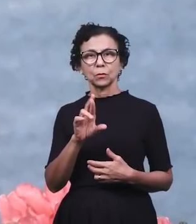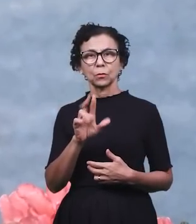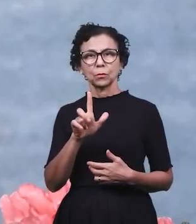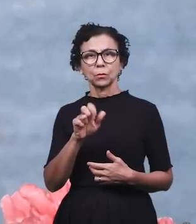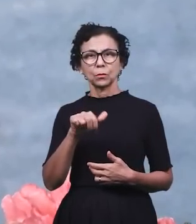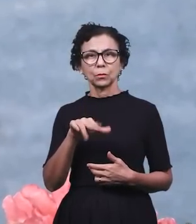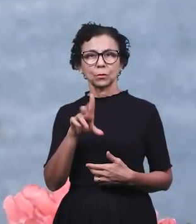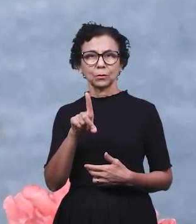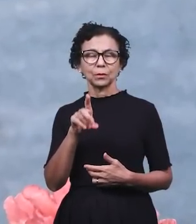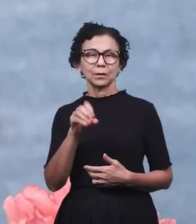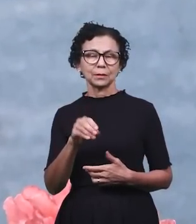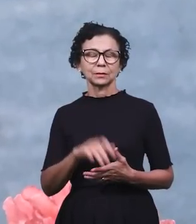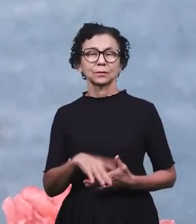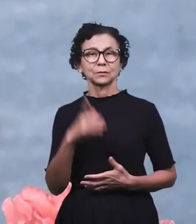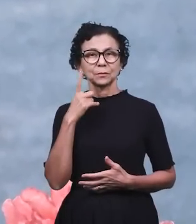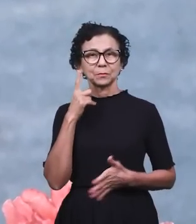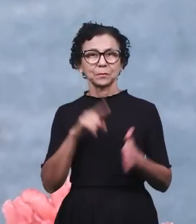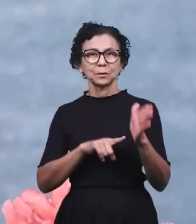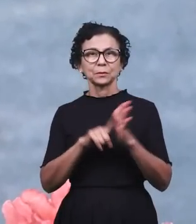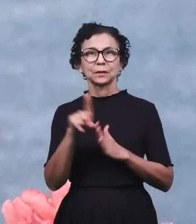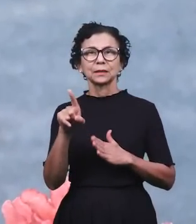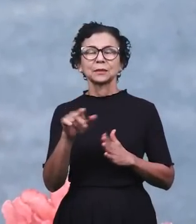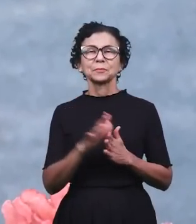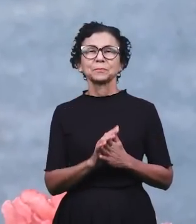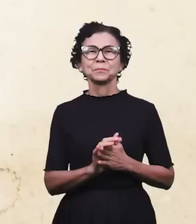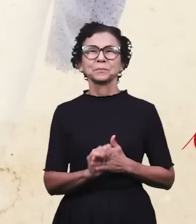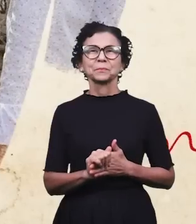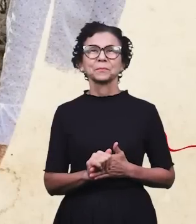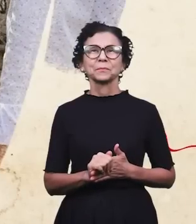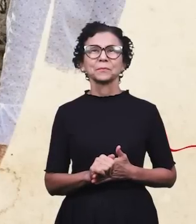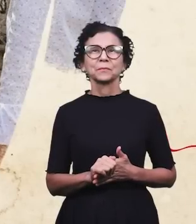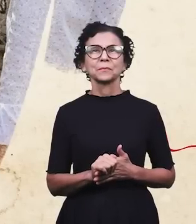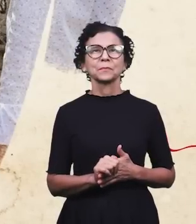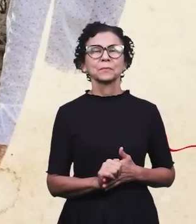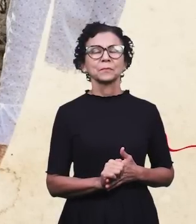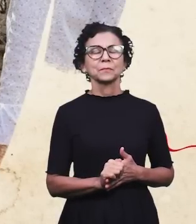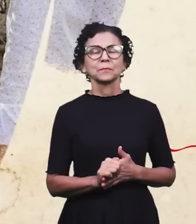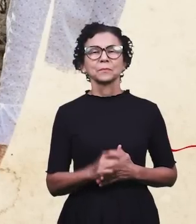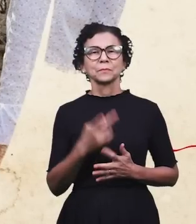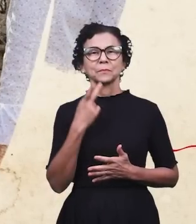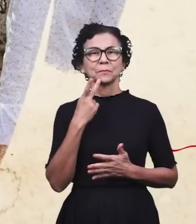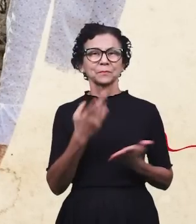a pergunta da Ana Clara. Fala, jovem!